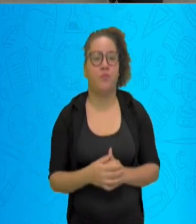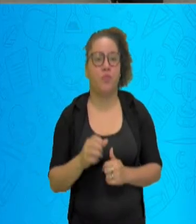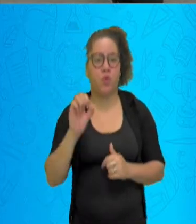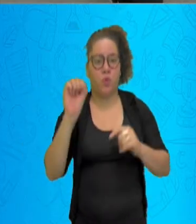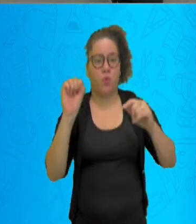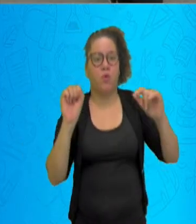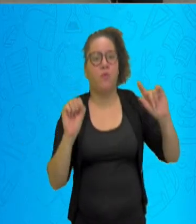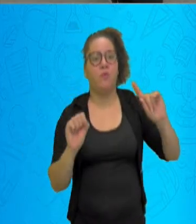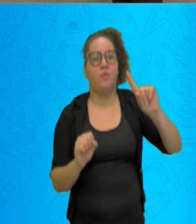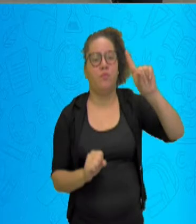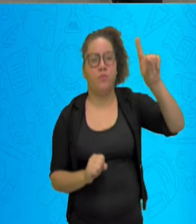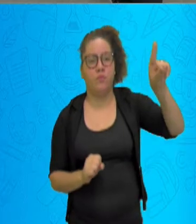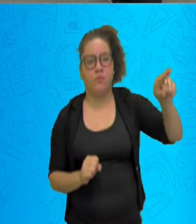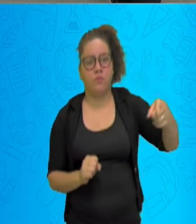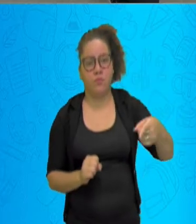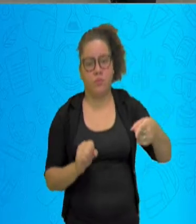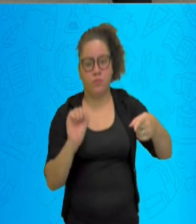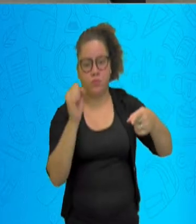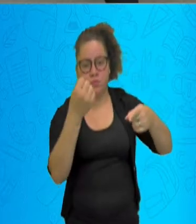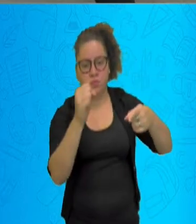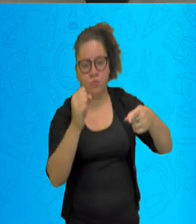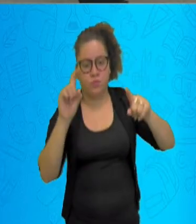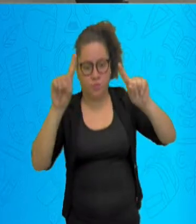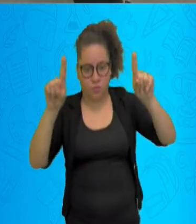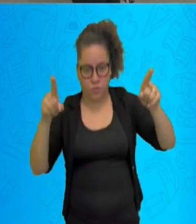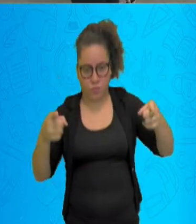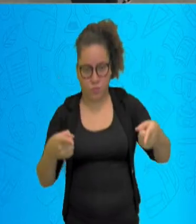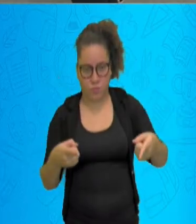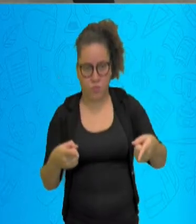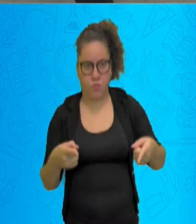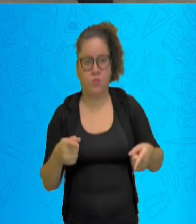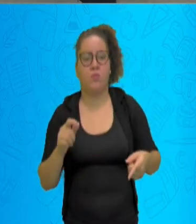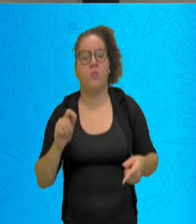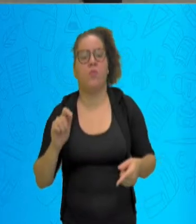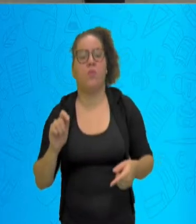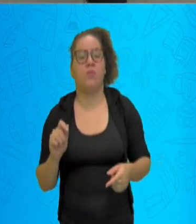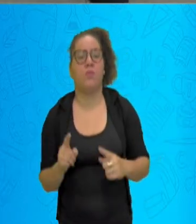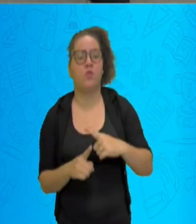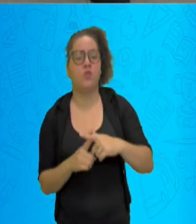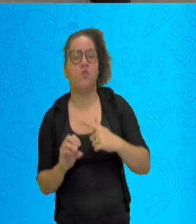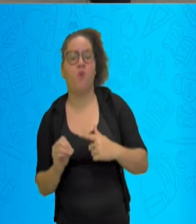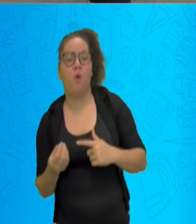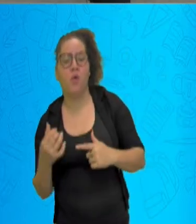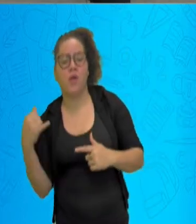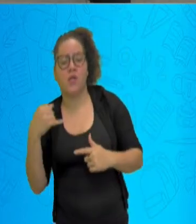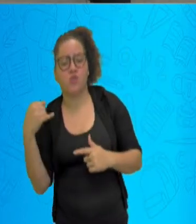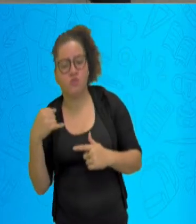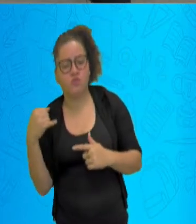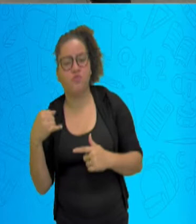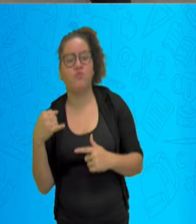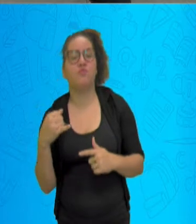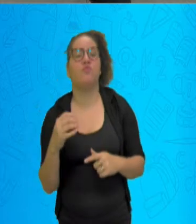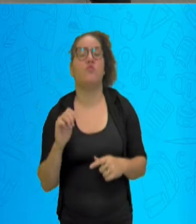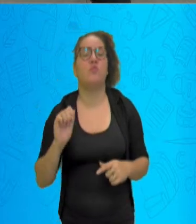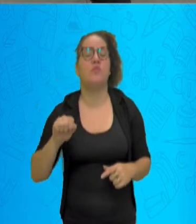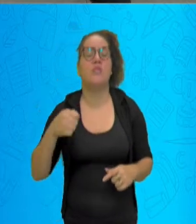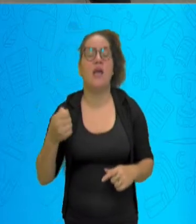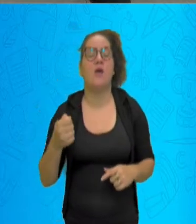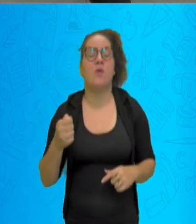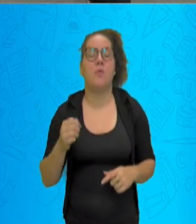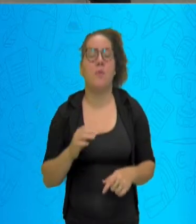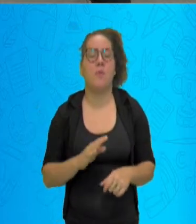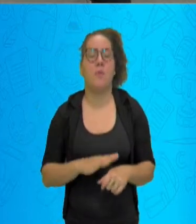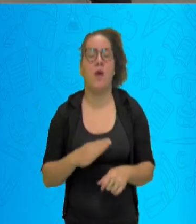ver se esse 8 vai ser positivo ou negativo. Qual que é o sinal do maior número